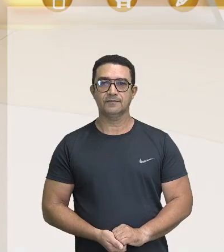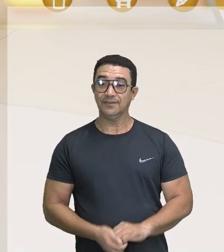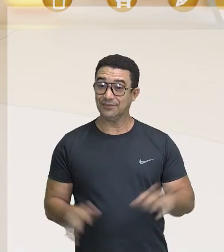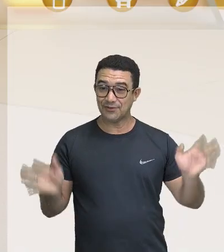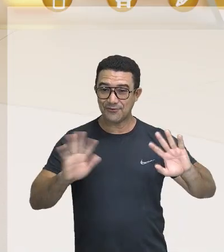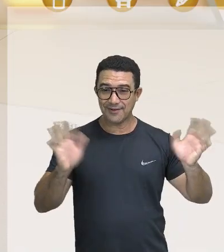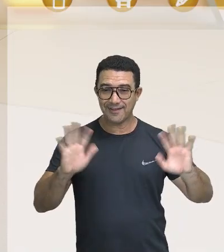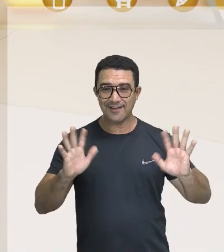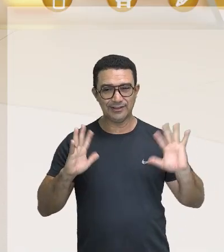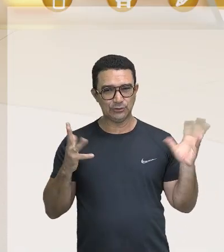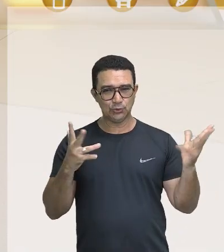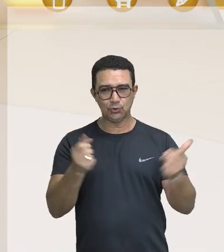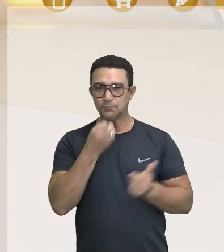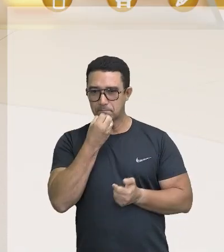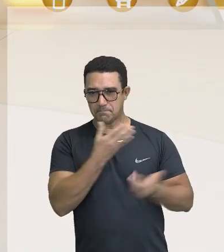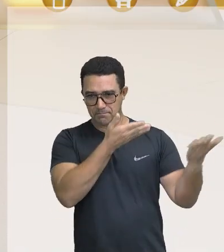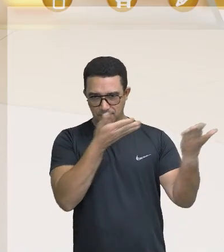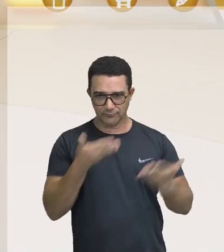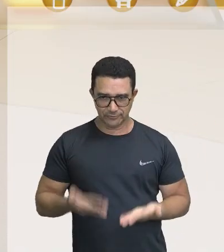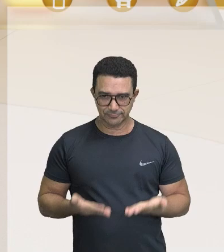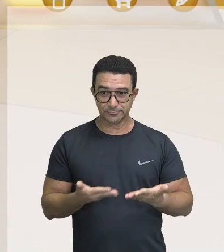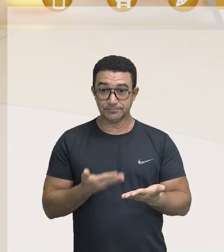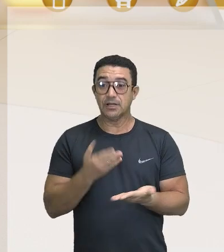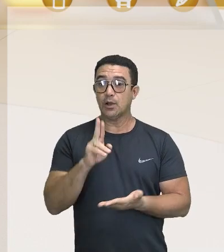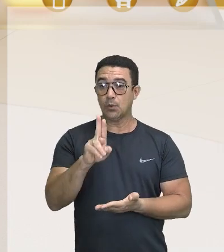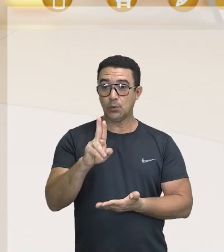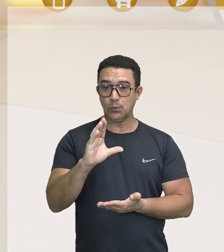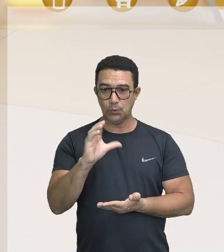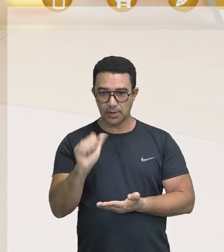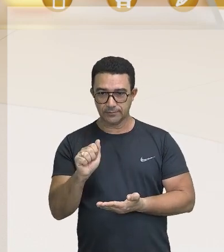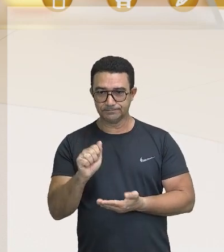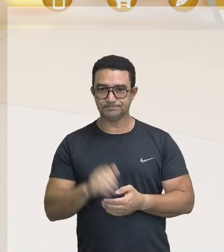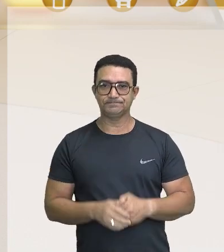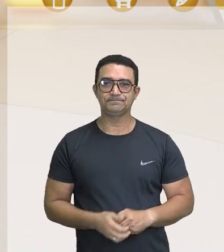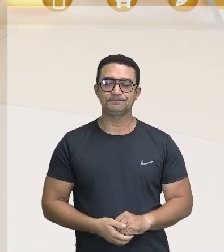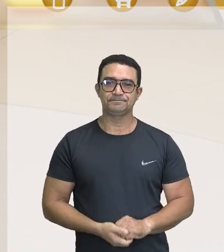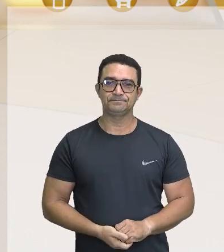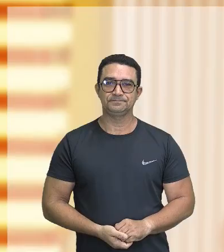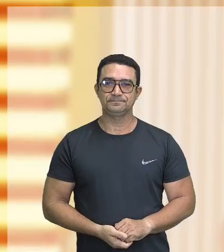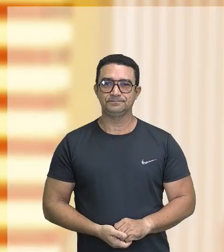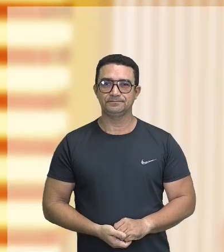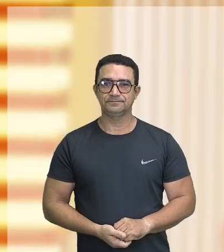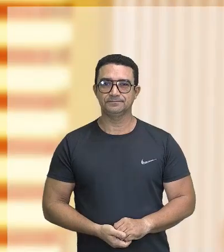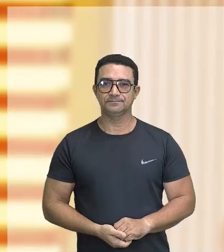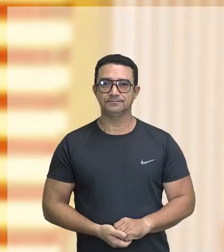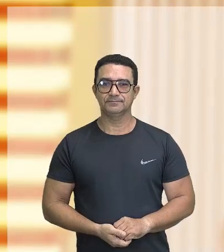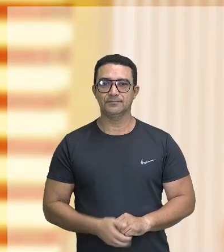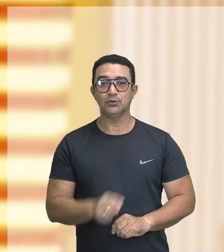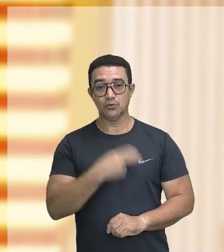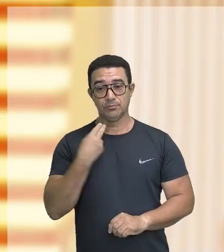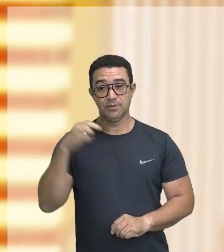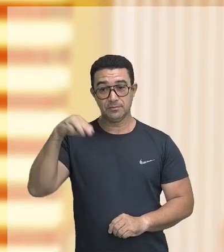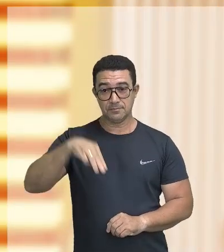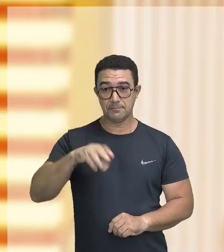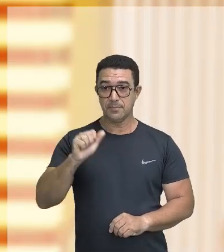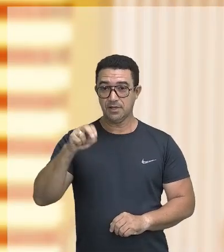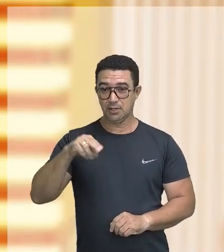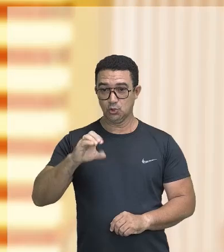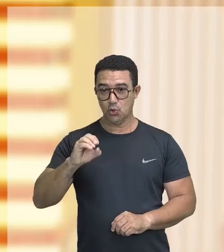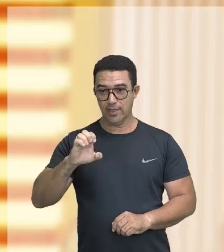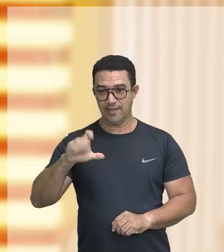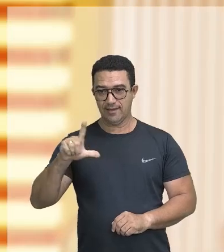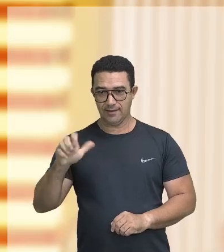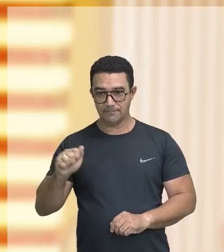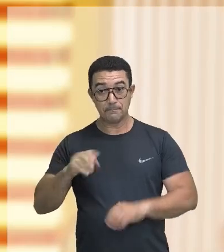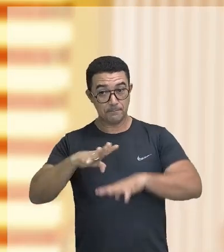Olá a todos, sejam bem-vindos à nossa unidade curricular de aprofundamento. Eu sou a professora Manuela Franco,